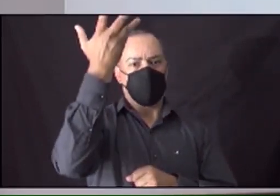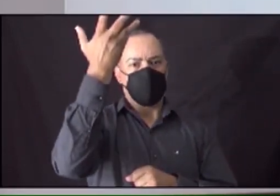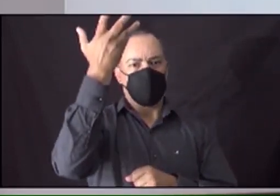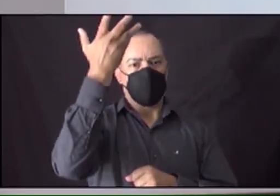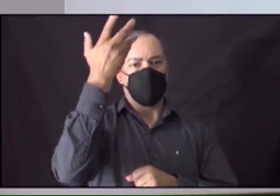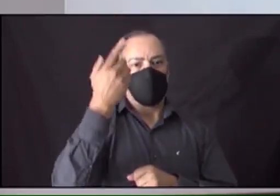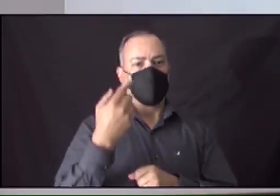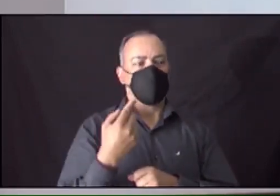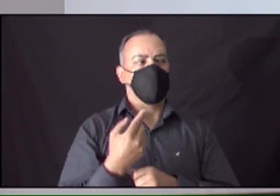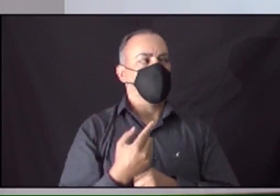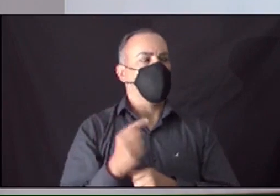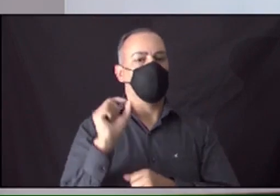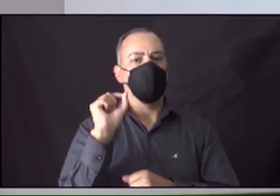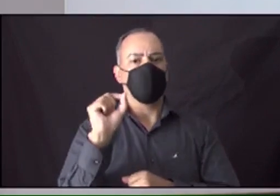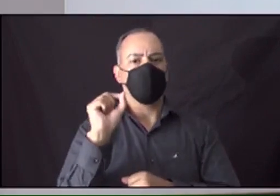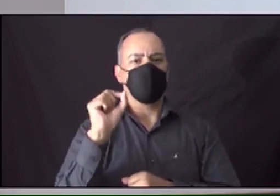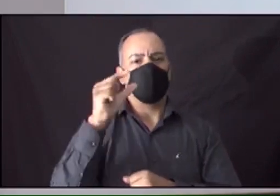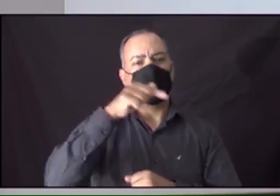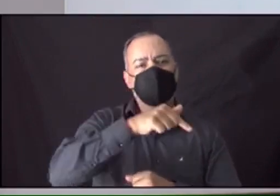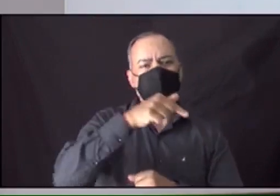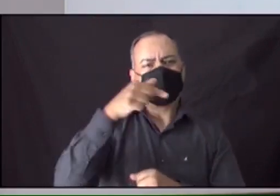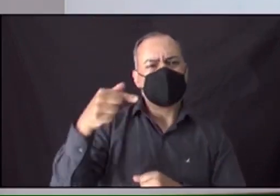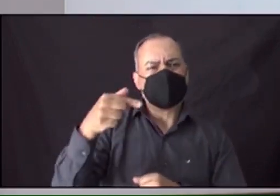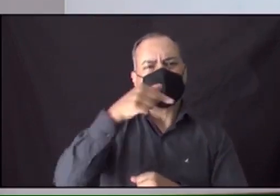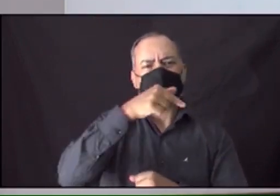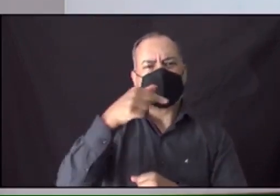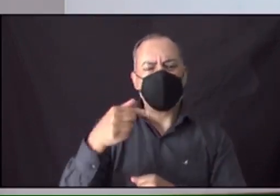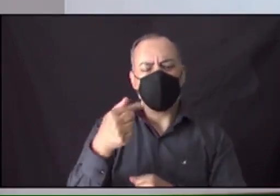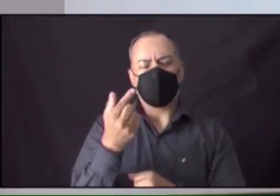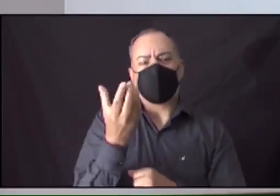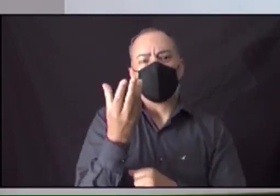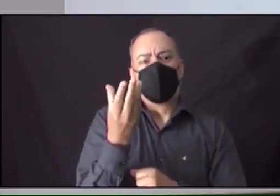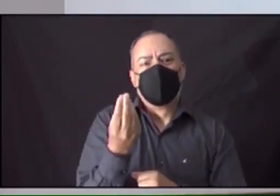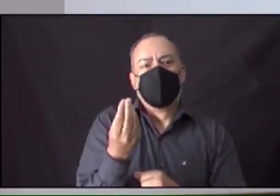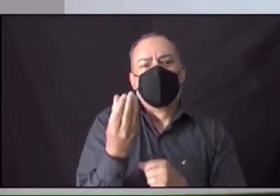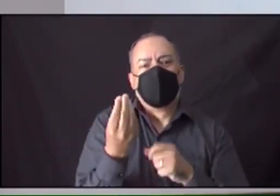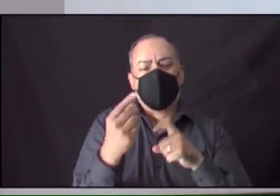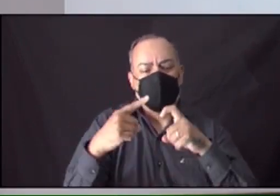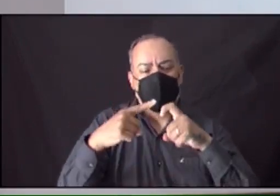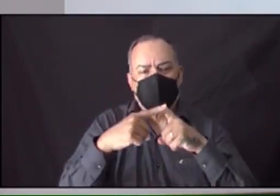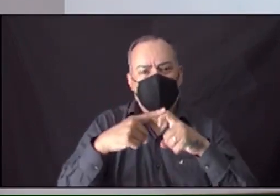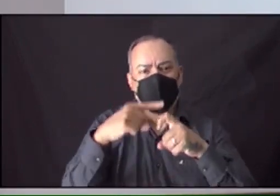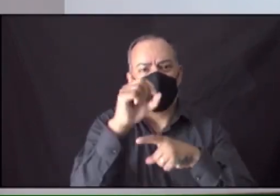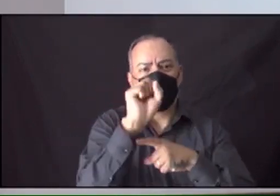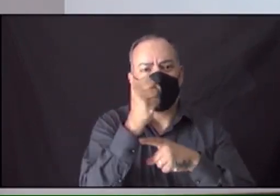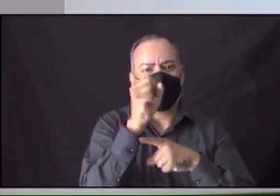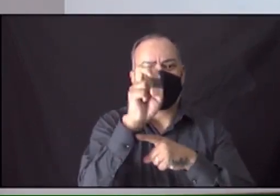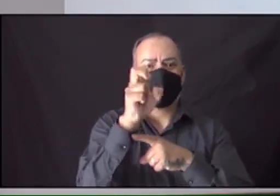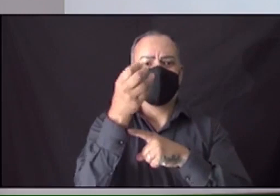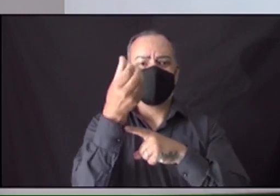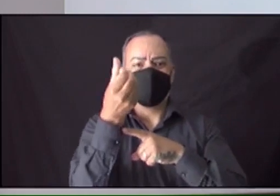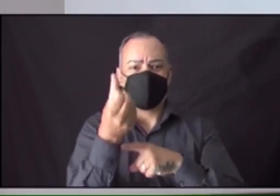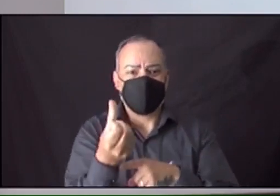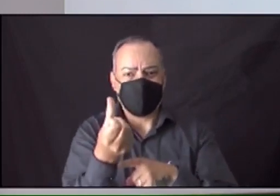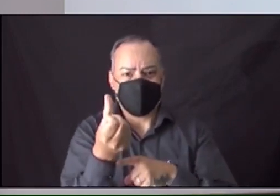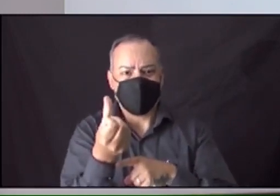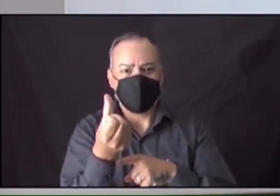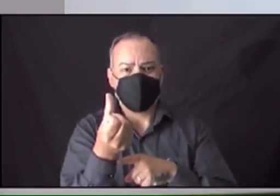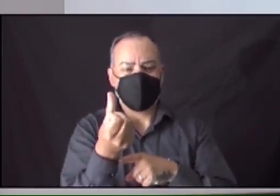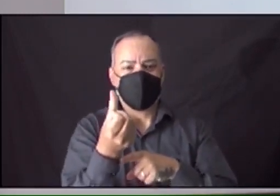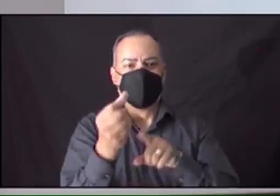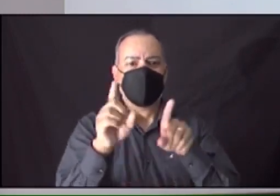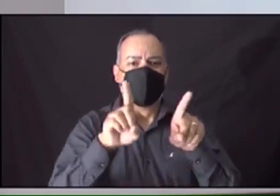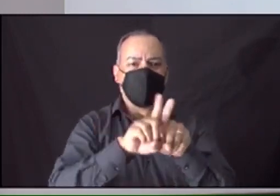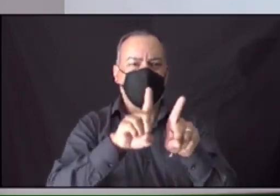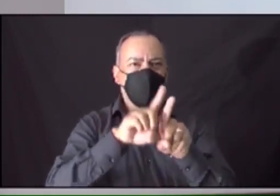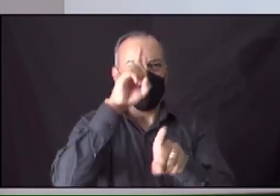pico, tá? Que foram aquelas semanas onde o maior número de exames foi de 856, e nesse pico do